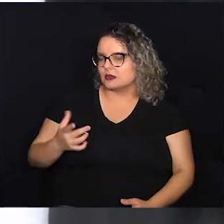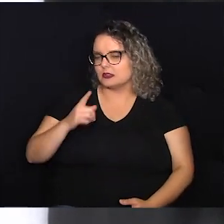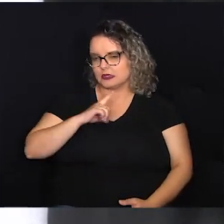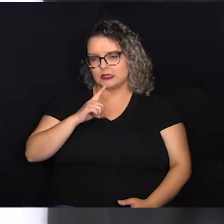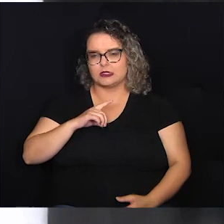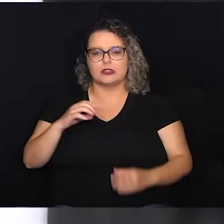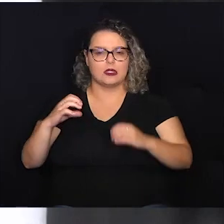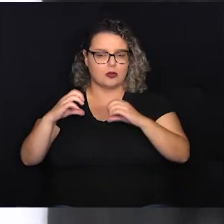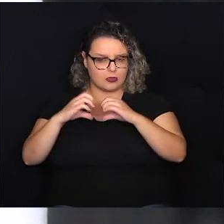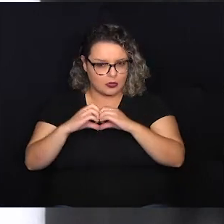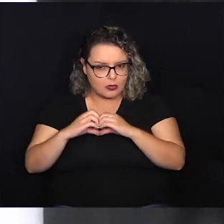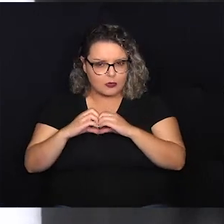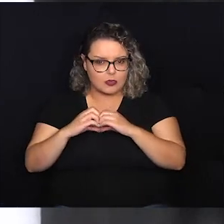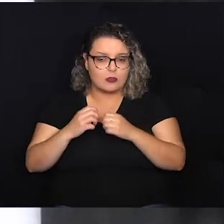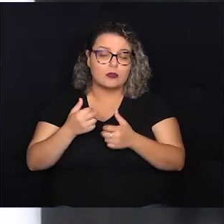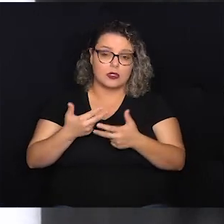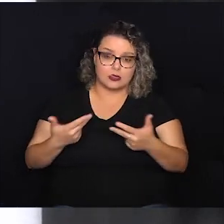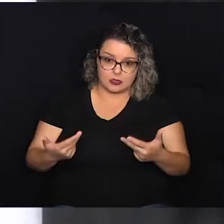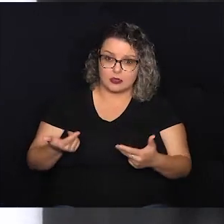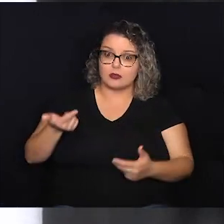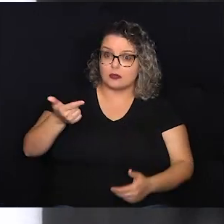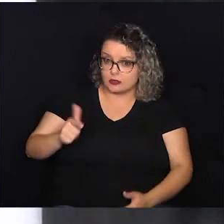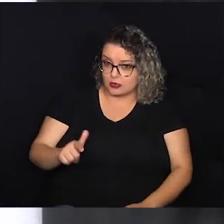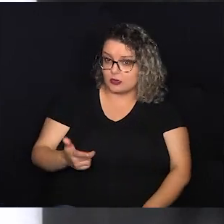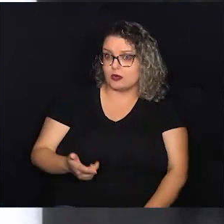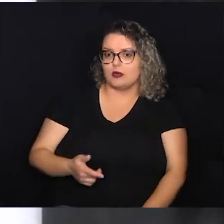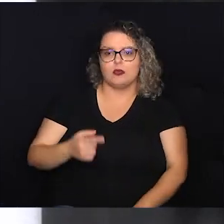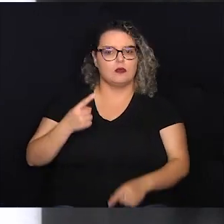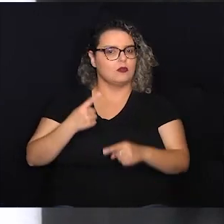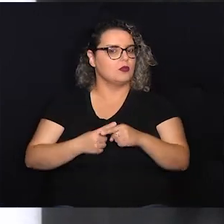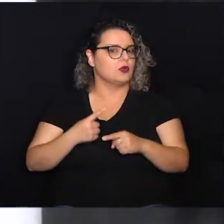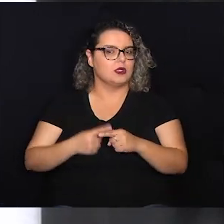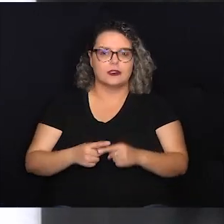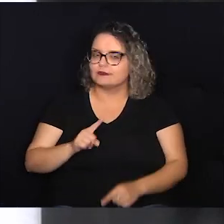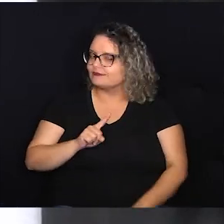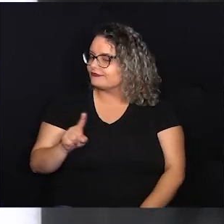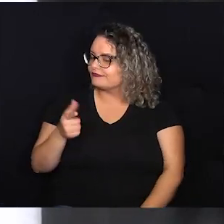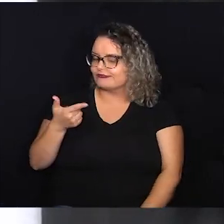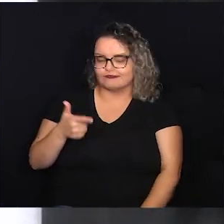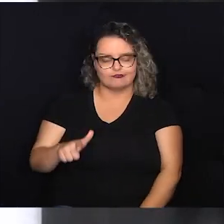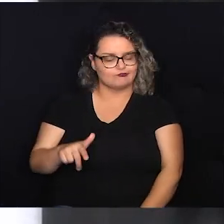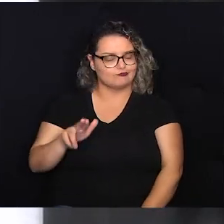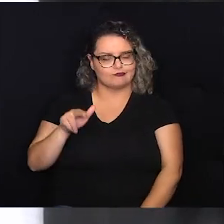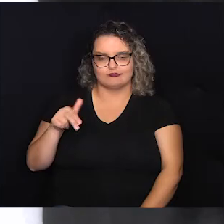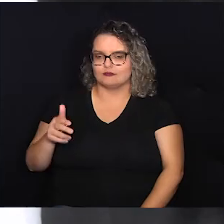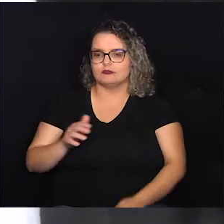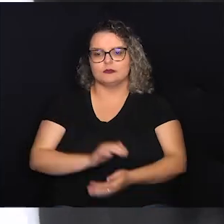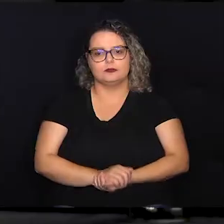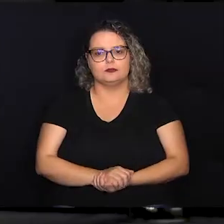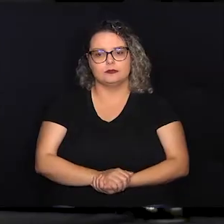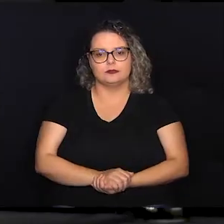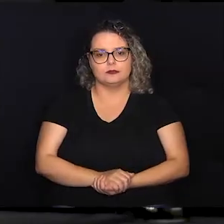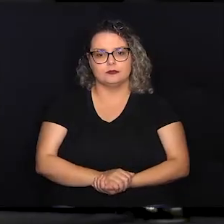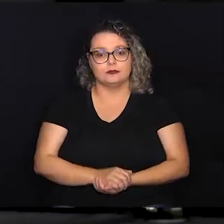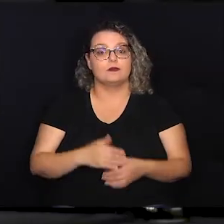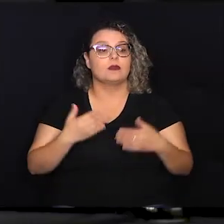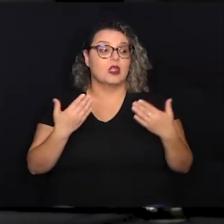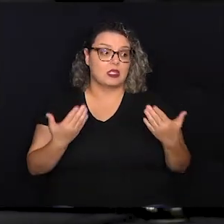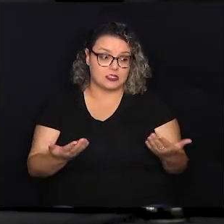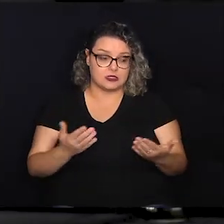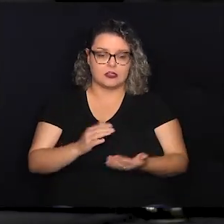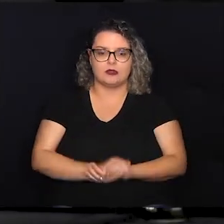o amor para que as coisas possam continuar, porque senão não continuaria de jeito nenhum. Sim. E